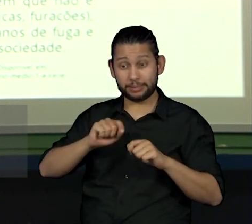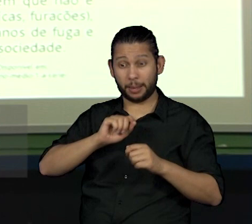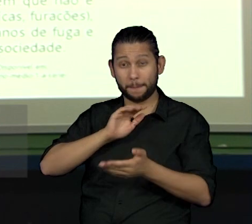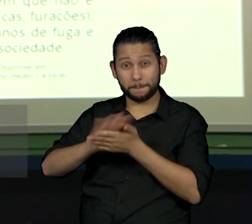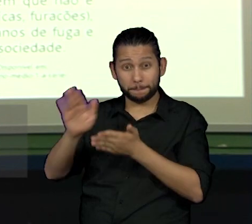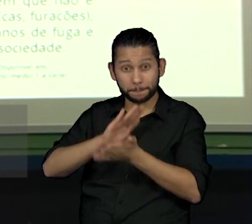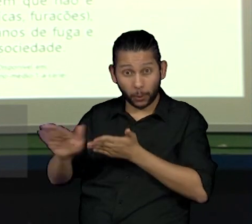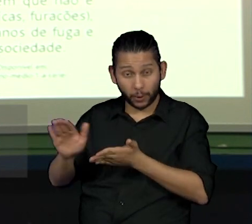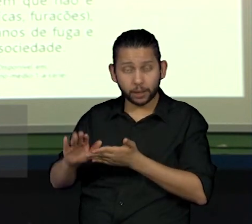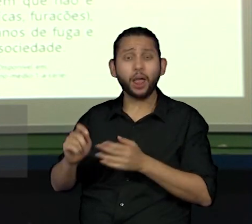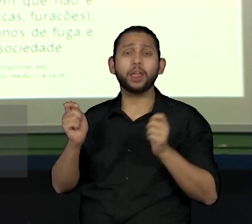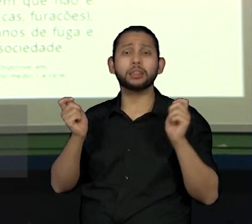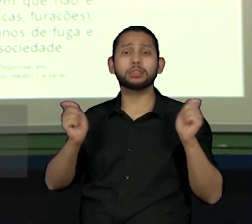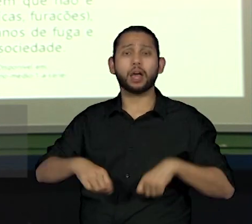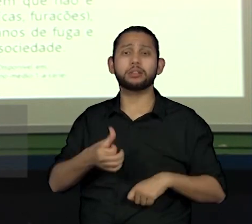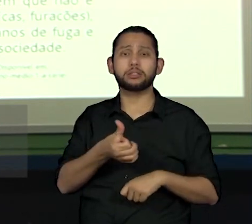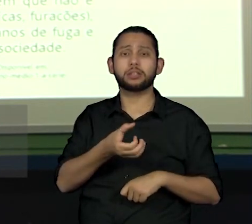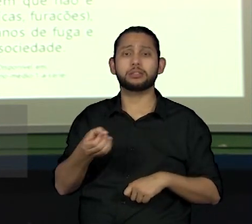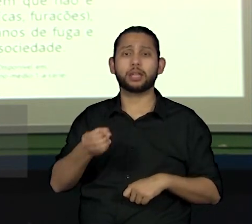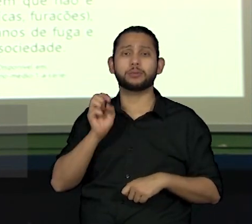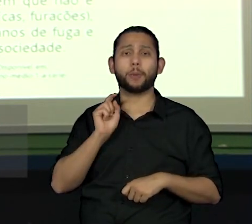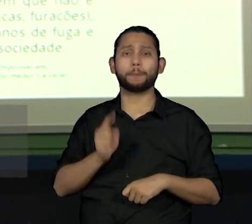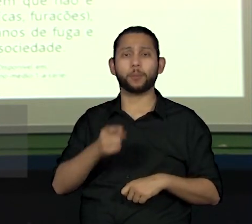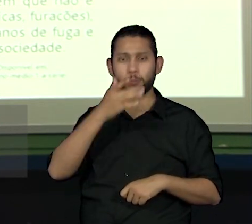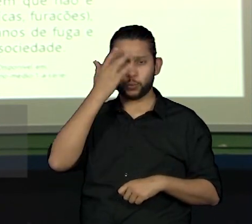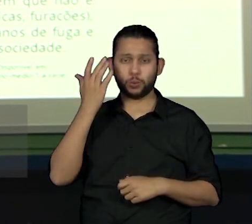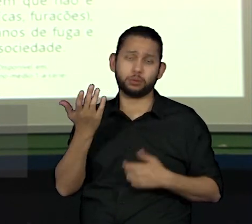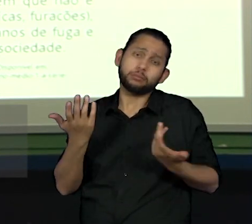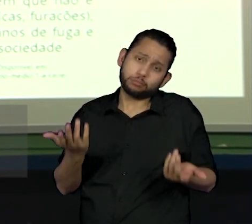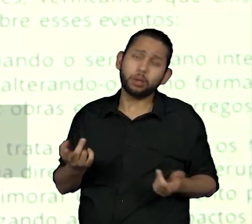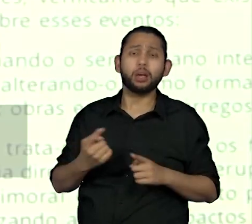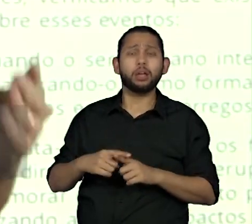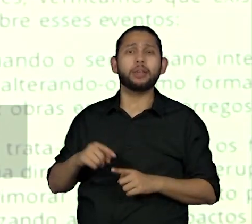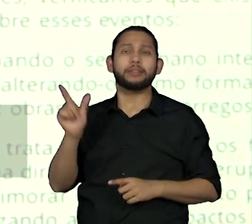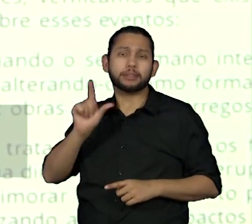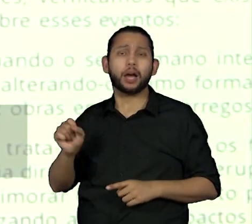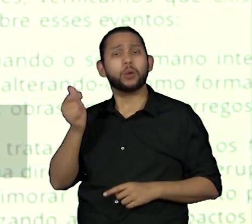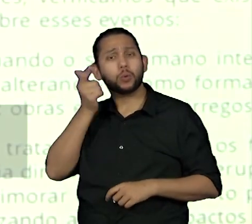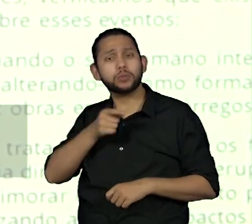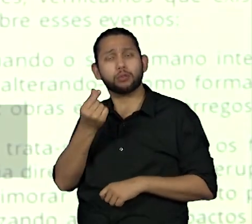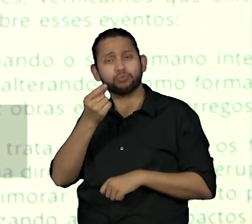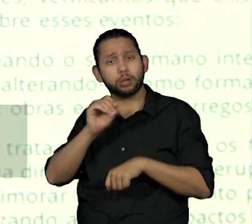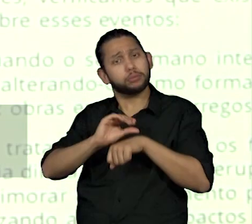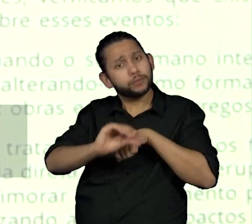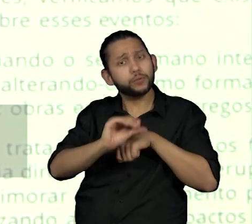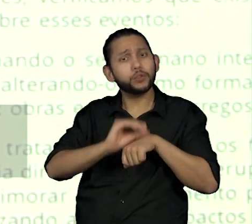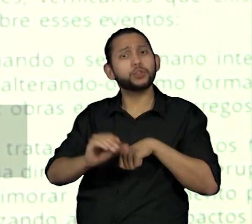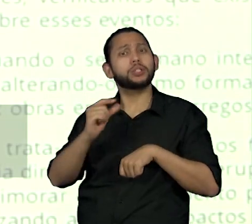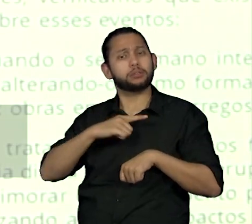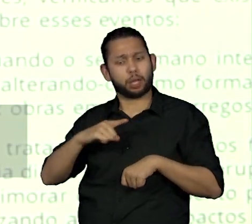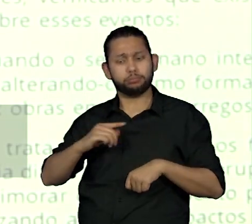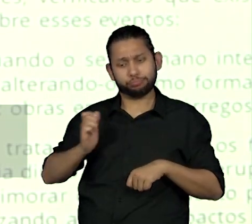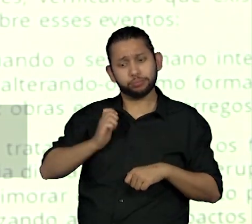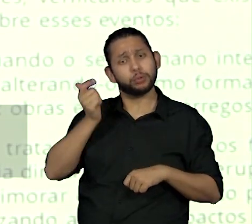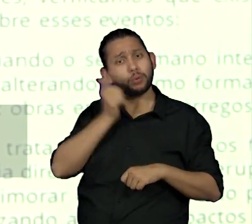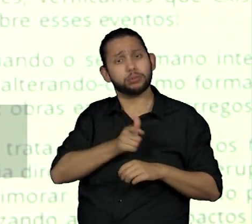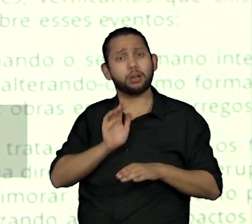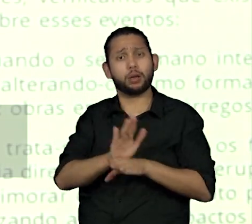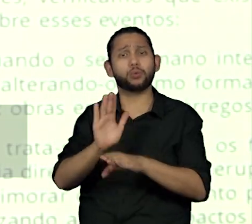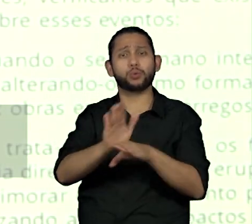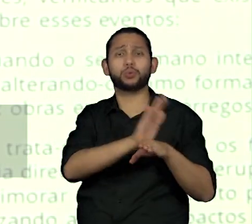vulcão. Ou seja, a Itália tem dinheiro, ela consegue investir nessa prevenção de riscos contra